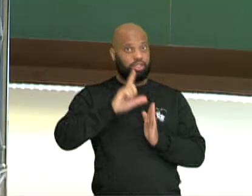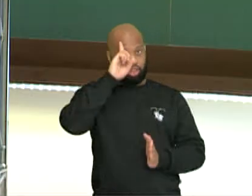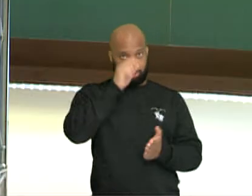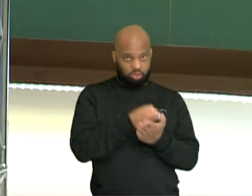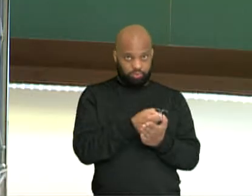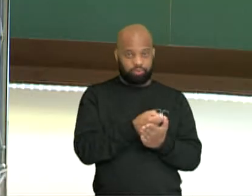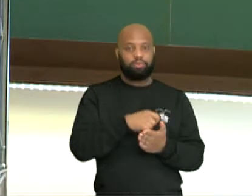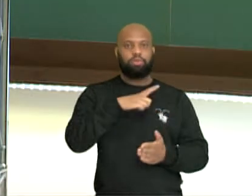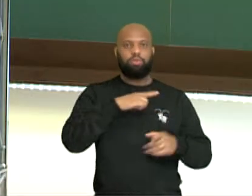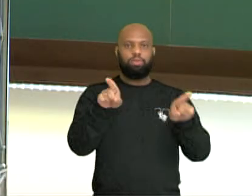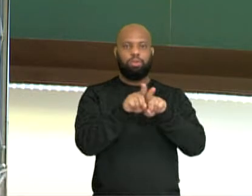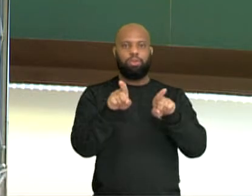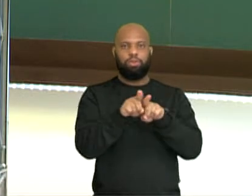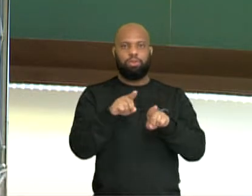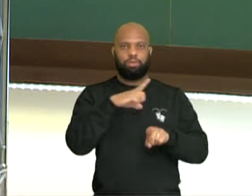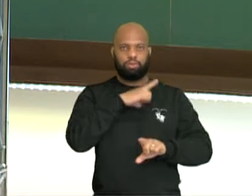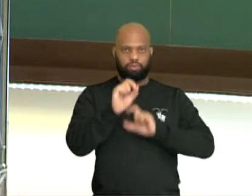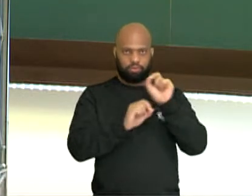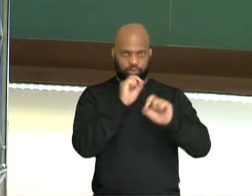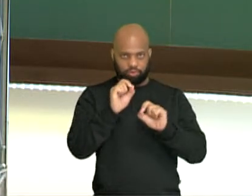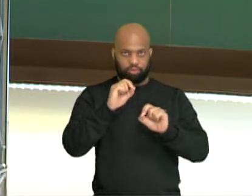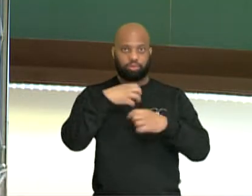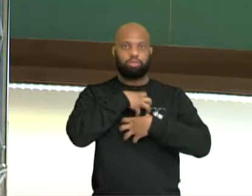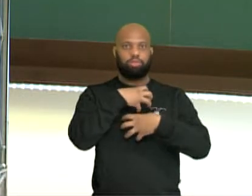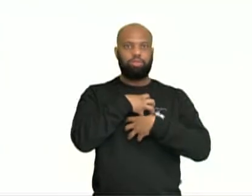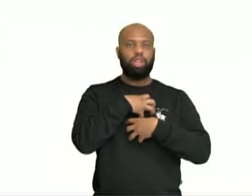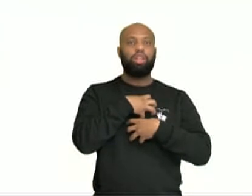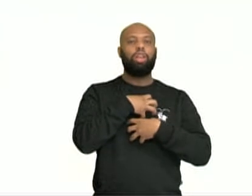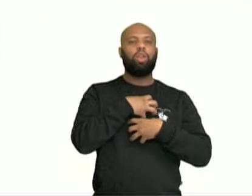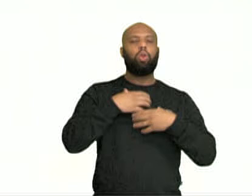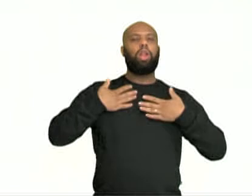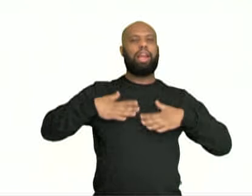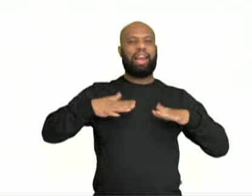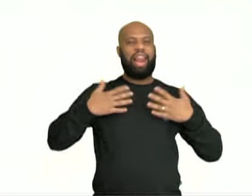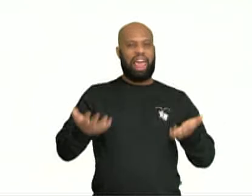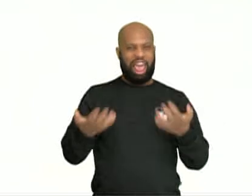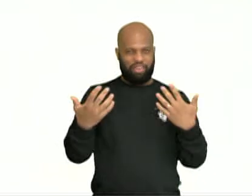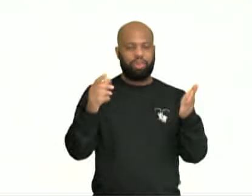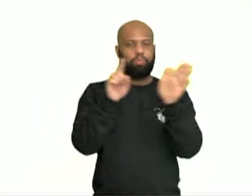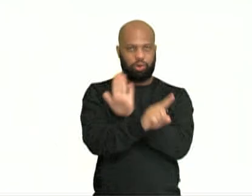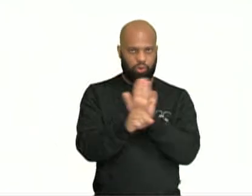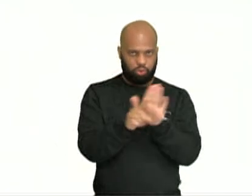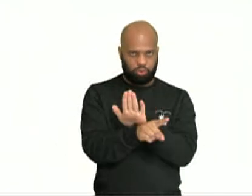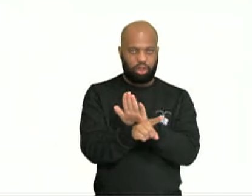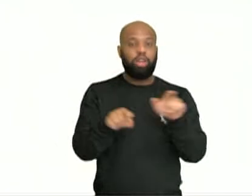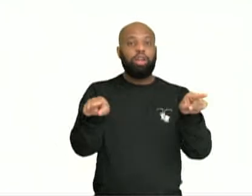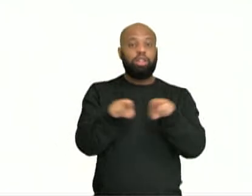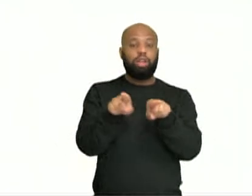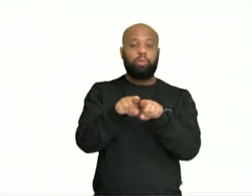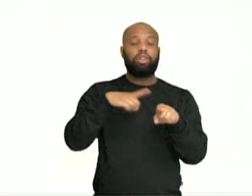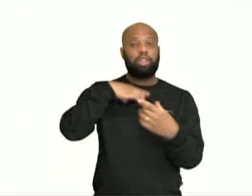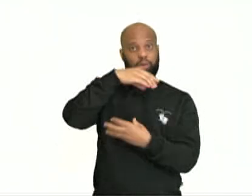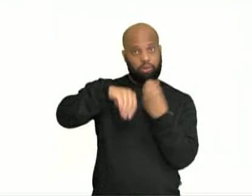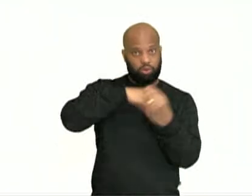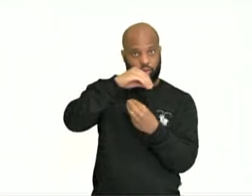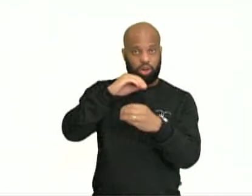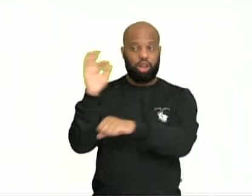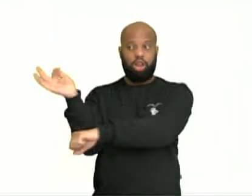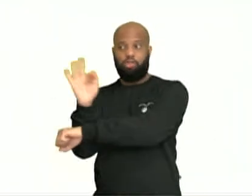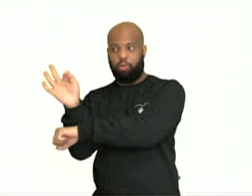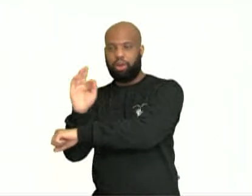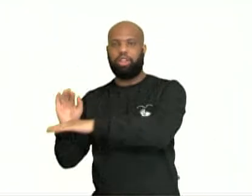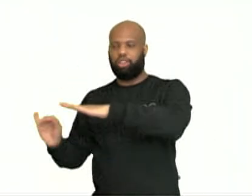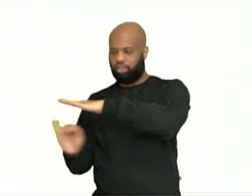eu tenho um jeito subjetivo ali, mais light na entrevista. A mescla da linguagem como formal e